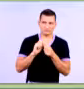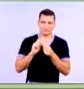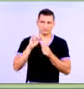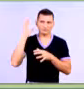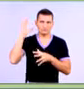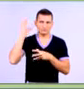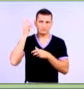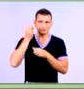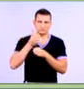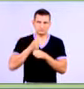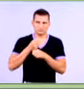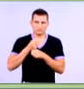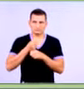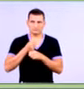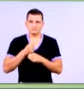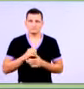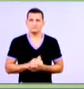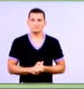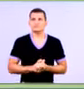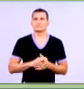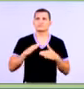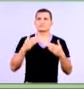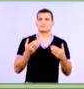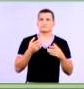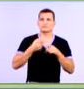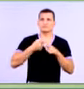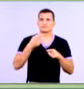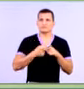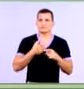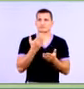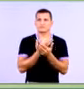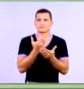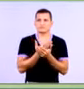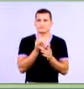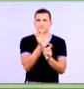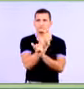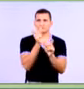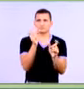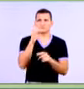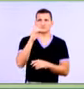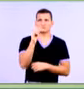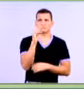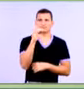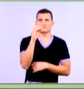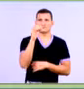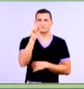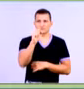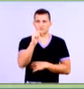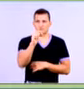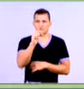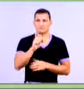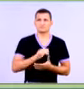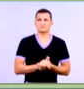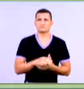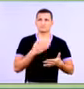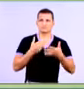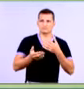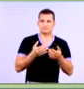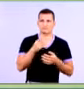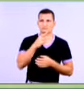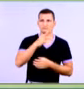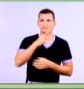revisão. Então, por que estudar estrutura de dados, né? Qualquer